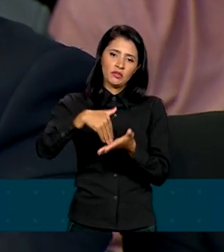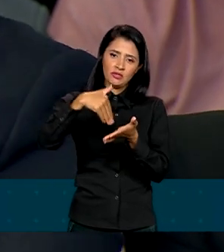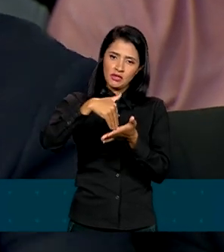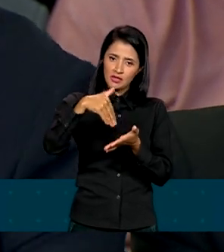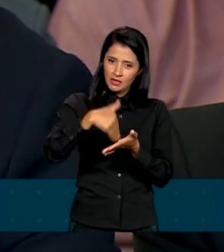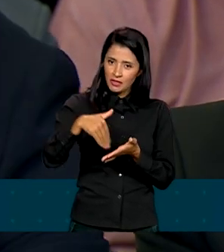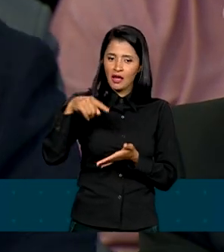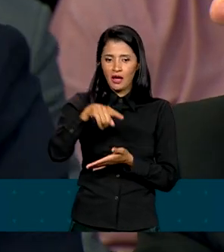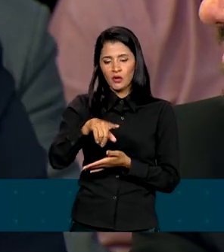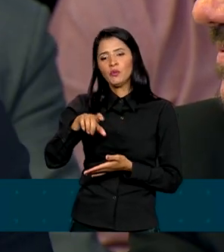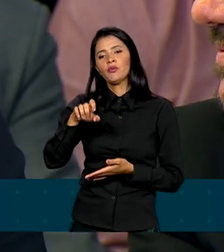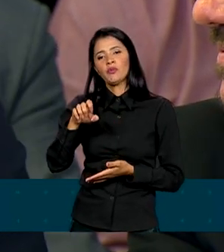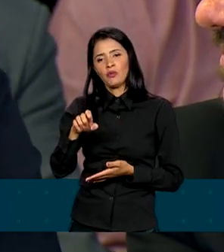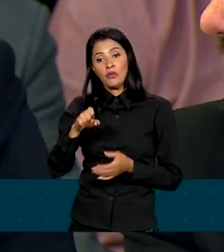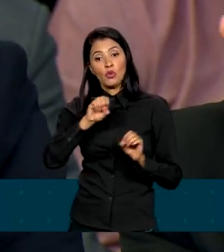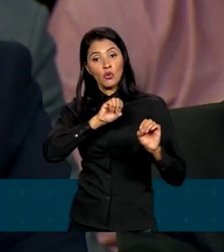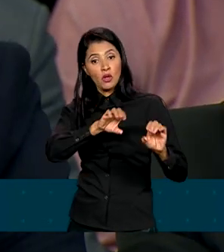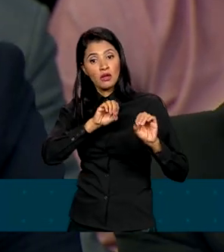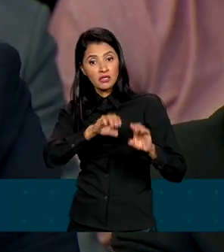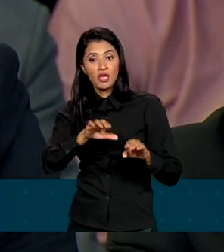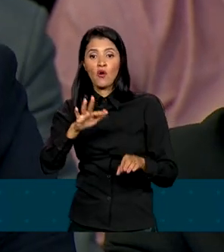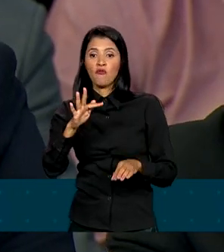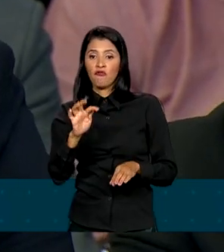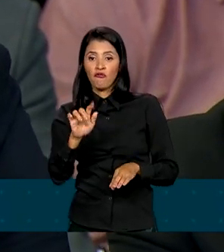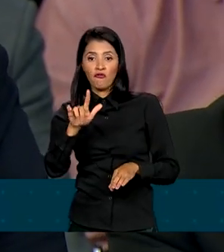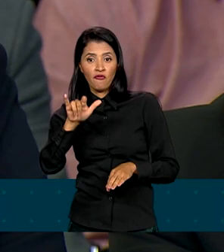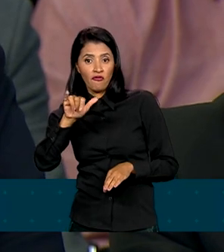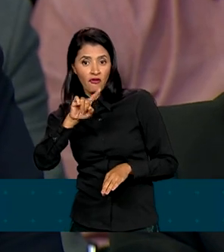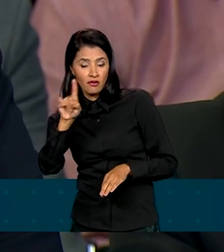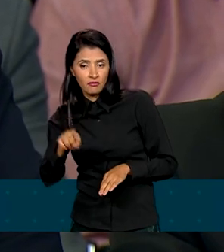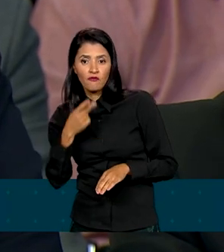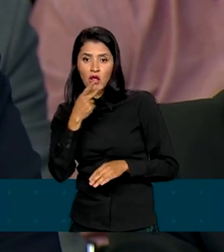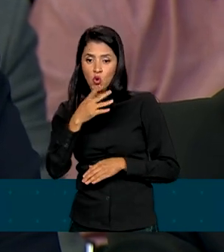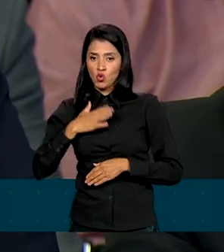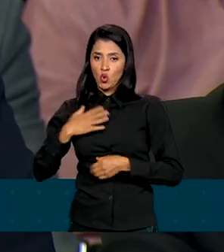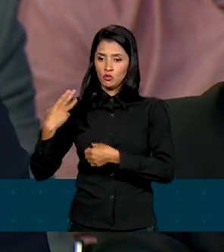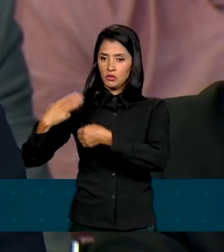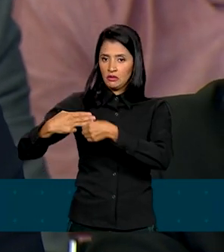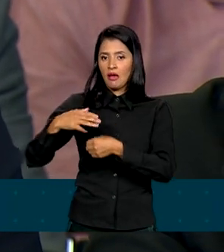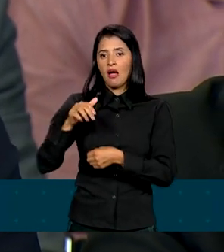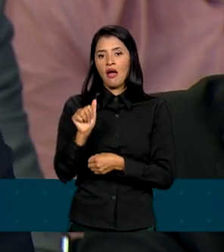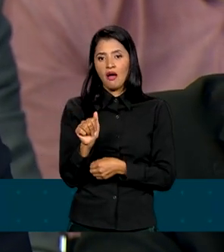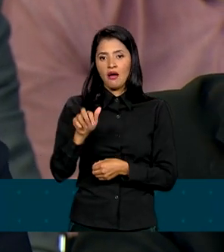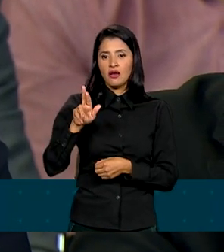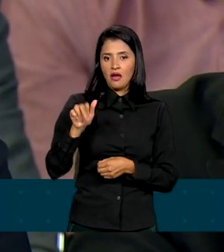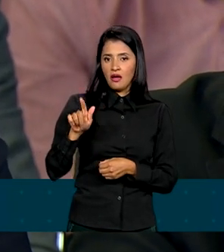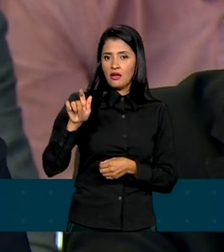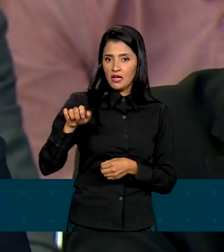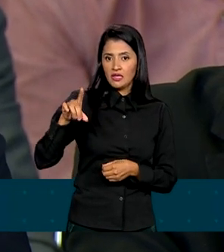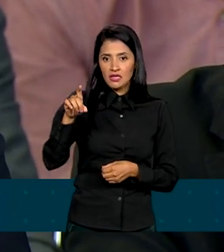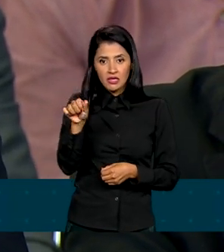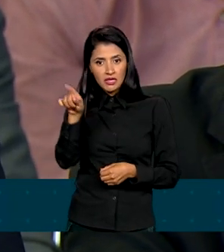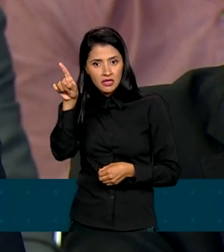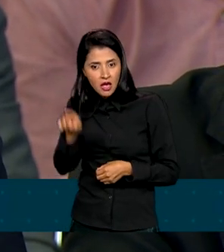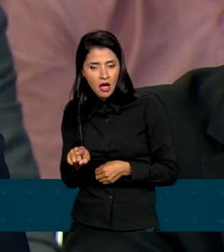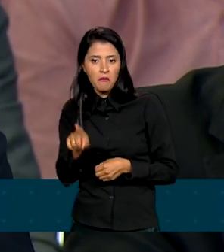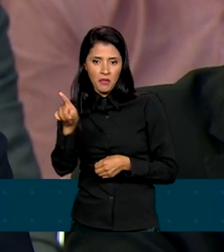Educação, Felício, e dizer que o nosso município de Ararendá, um município de 11 mil habitantes aí, dando